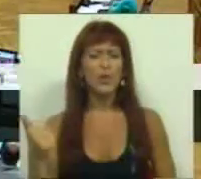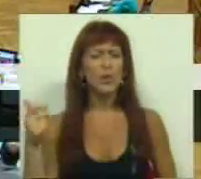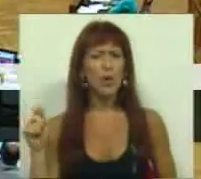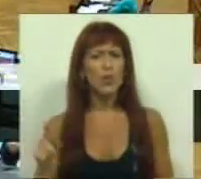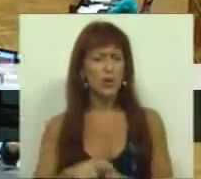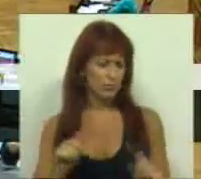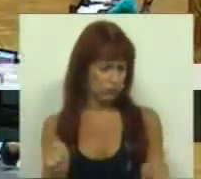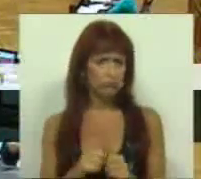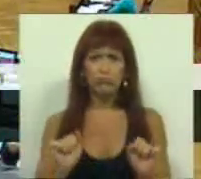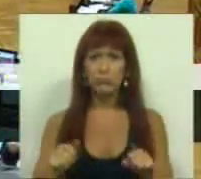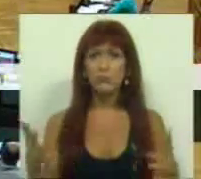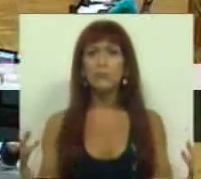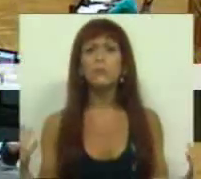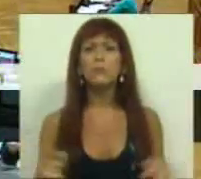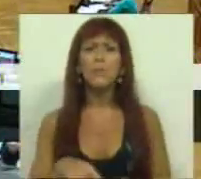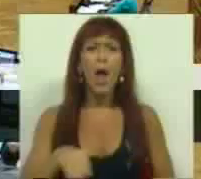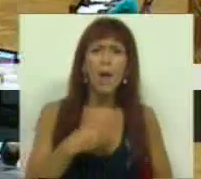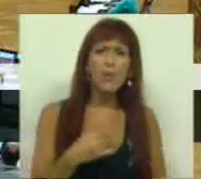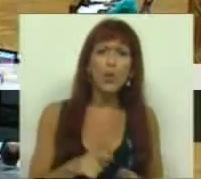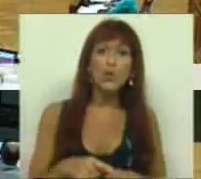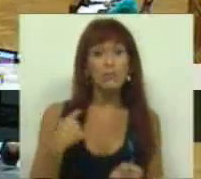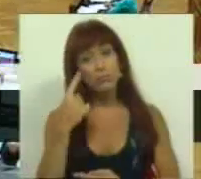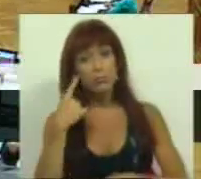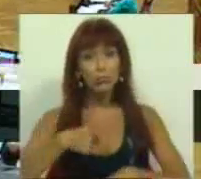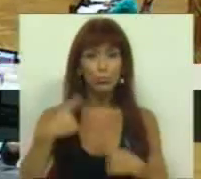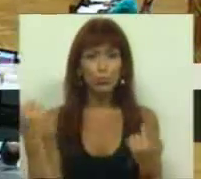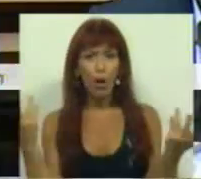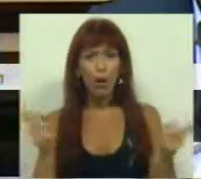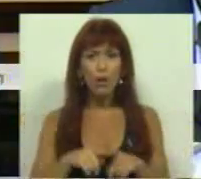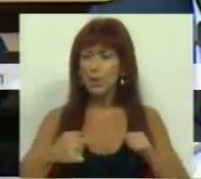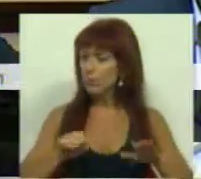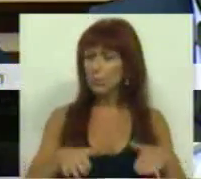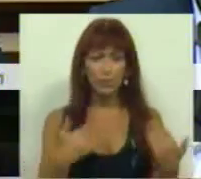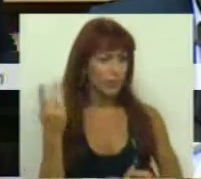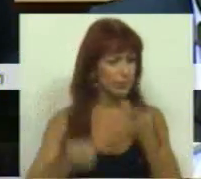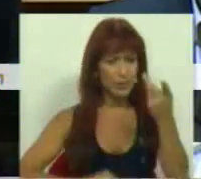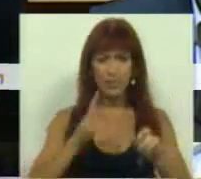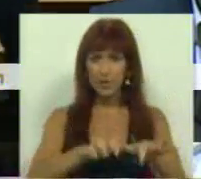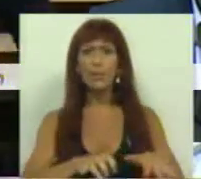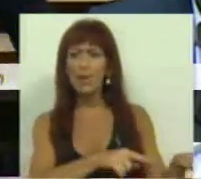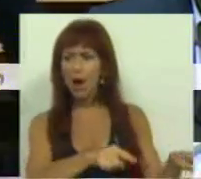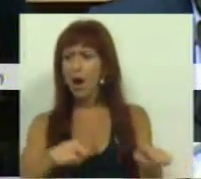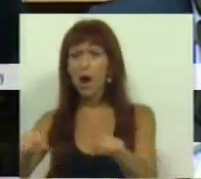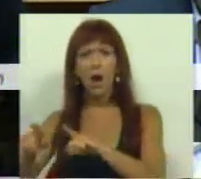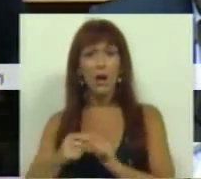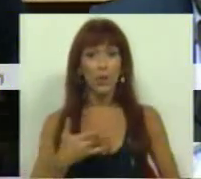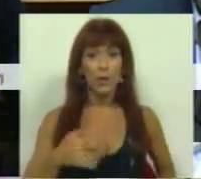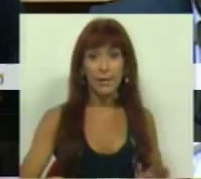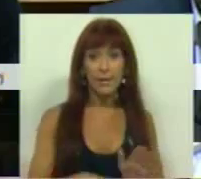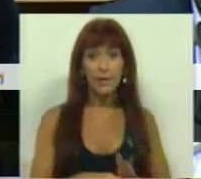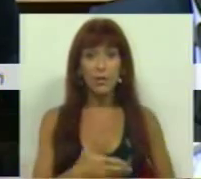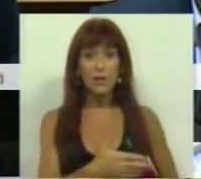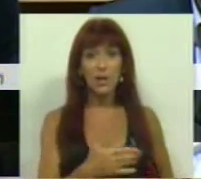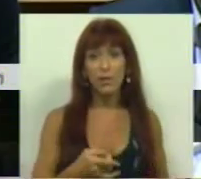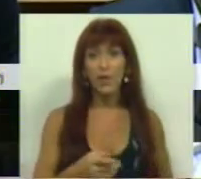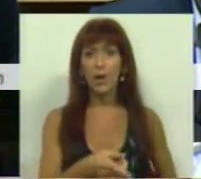Esquerda acompanha as preocupações expressas nas iniciativas de apreciação parlamentar do Decreto-Lei